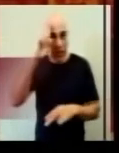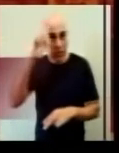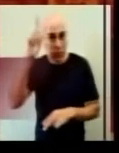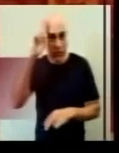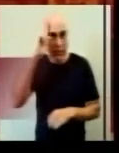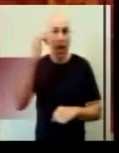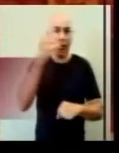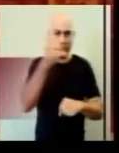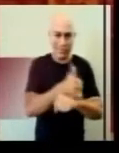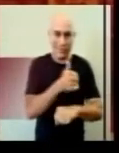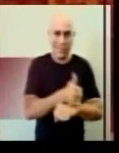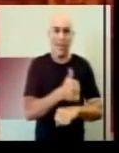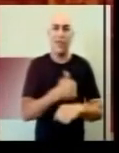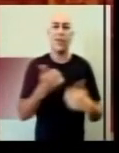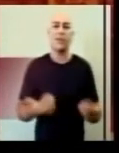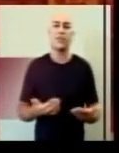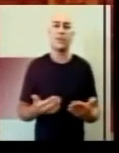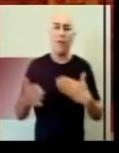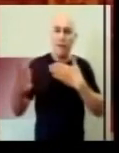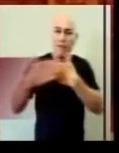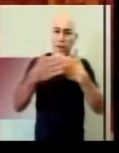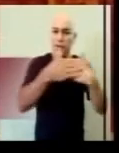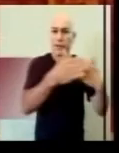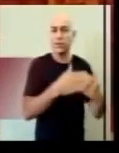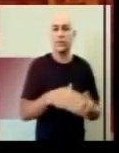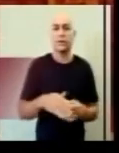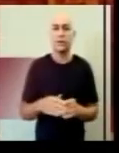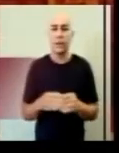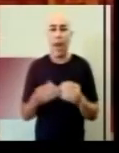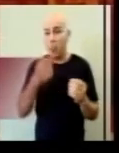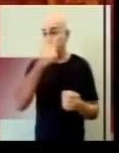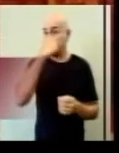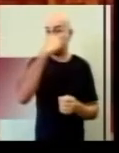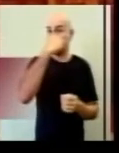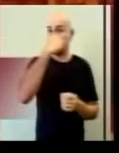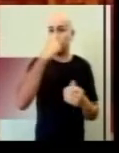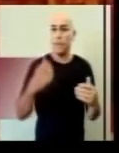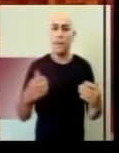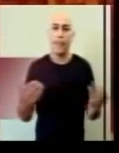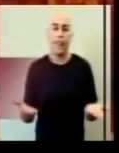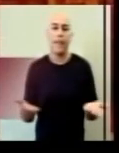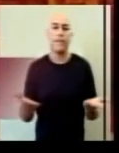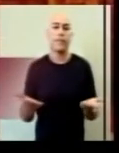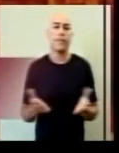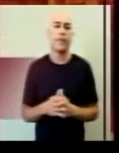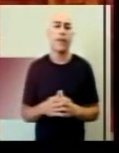que fechar talvez os dias de maior movimento, nós gostaríamos de dizer que houve uma